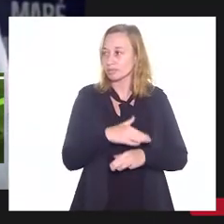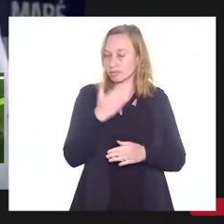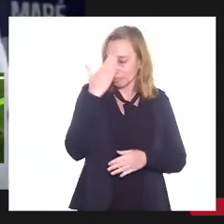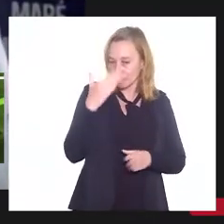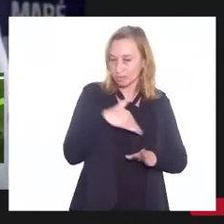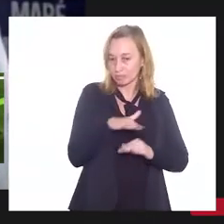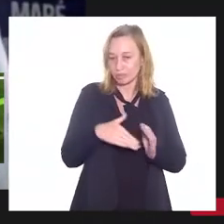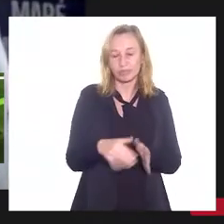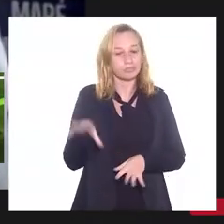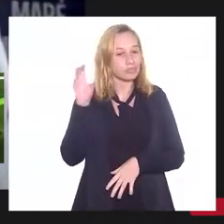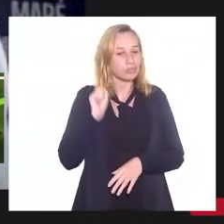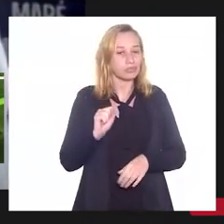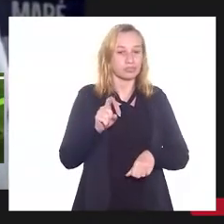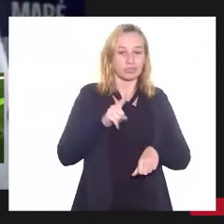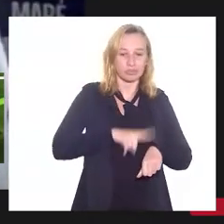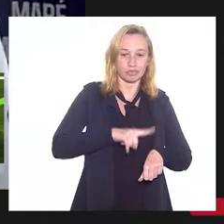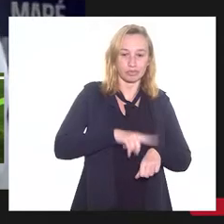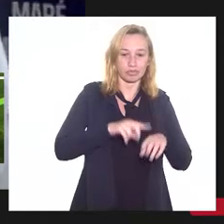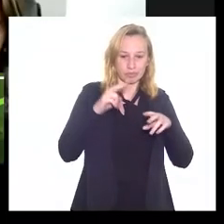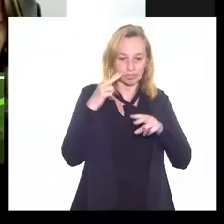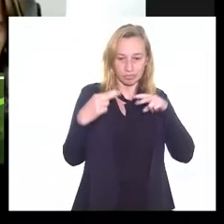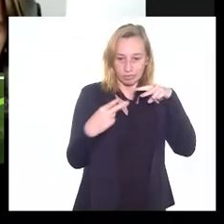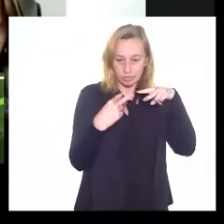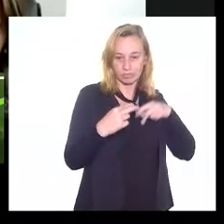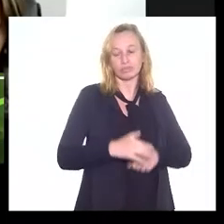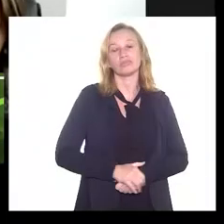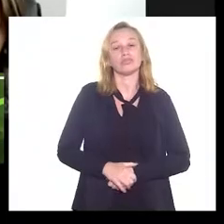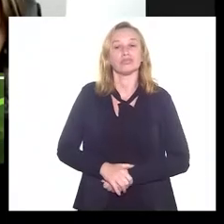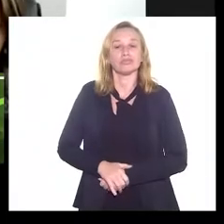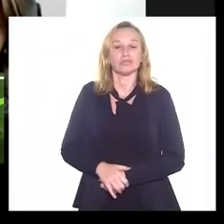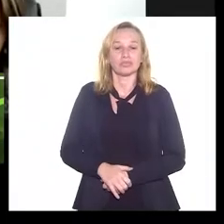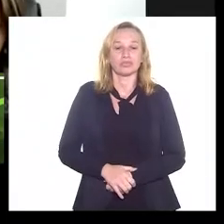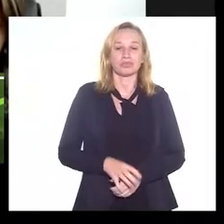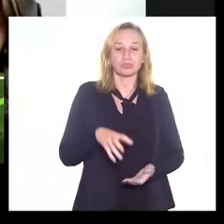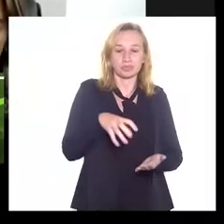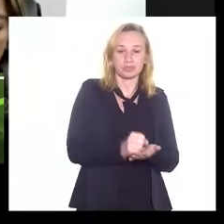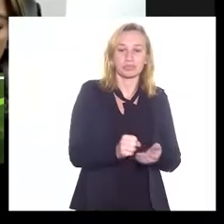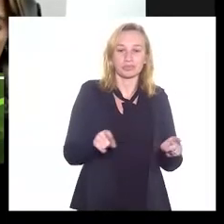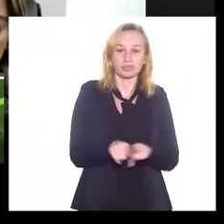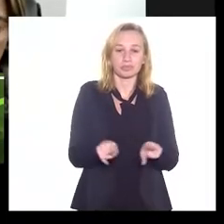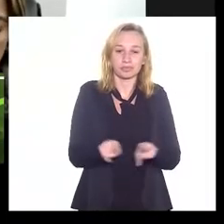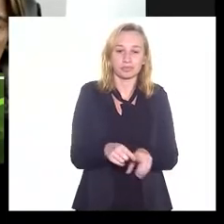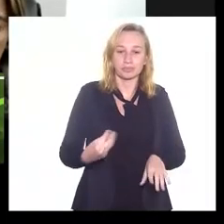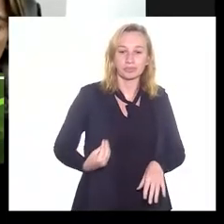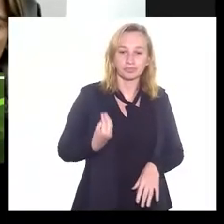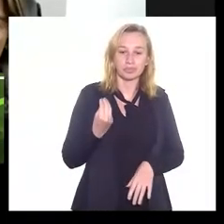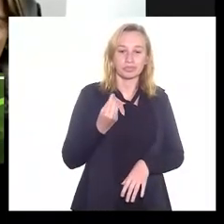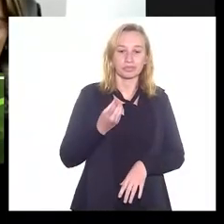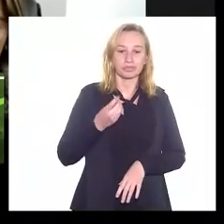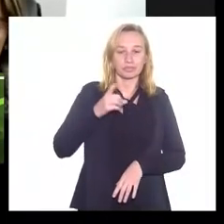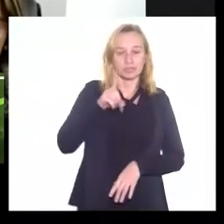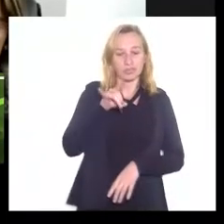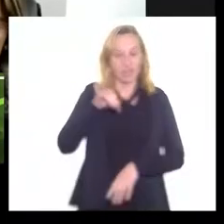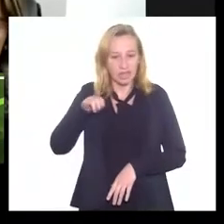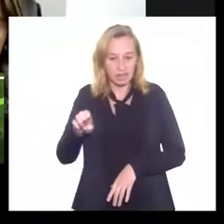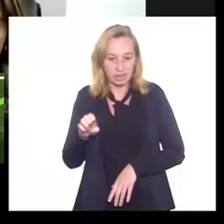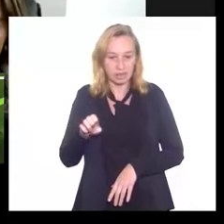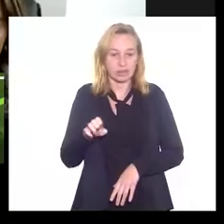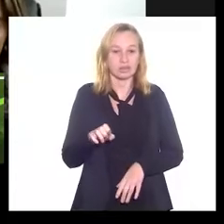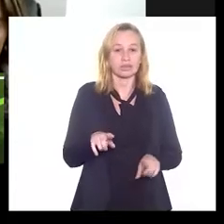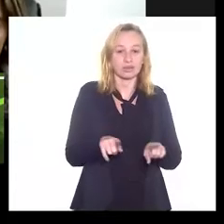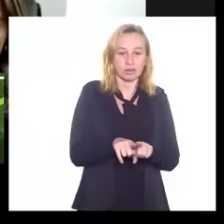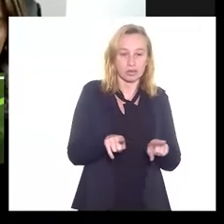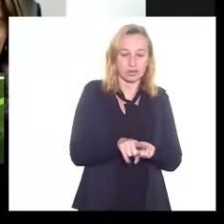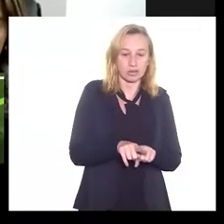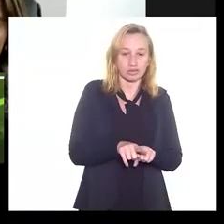a todos que estão ouvindo nesse momento e nos vemos e eu quero registrar também a presença de Daiane coopermaq